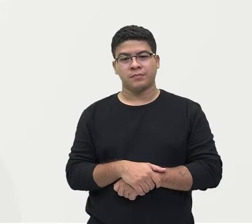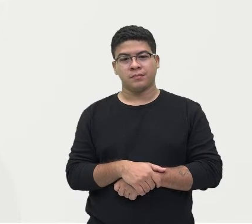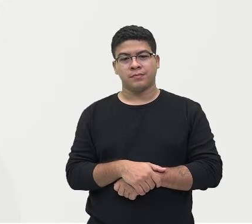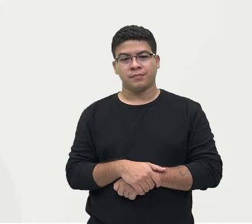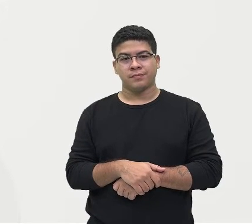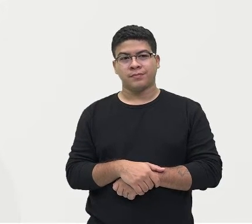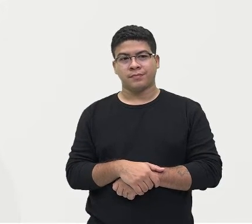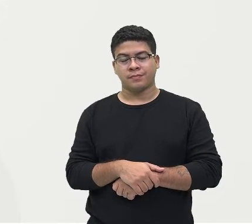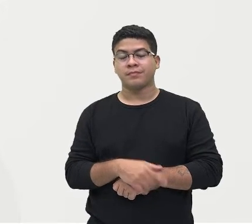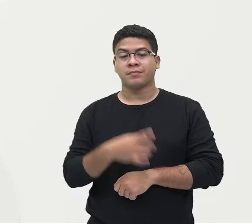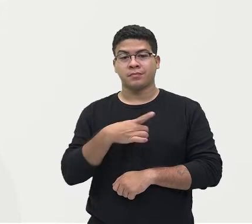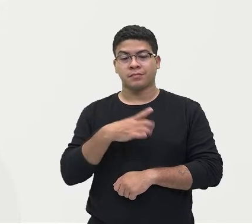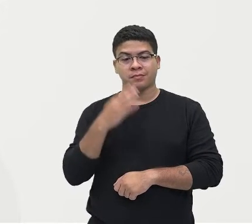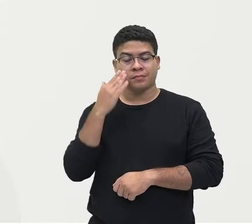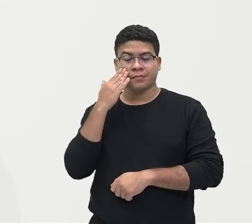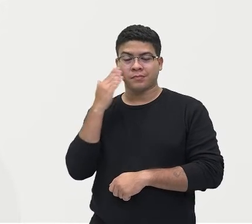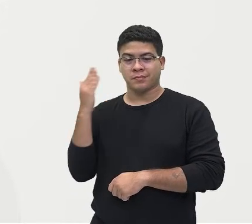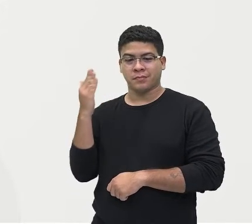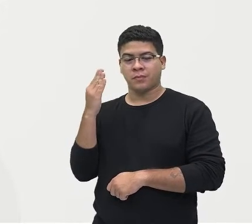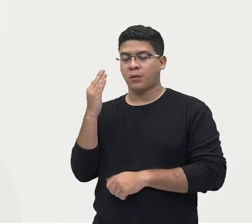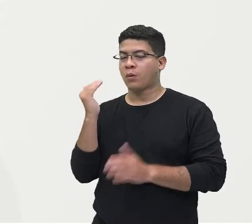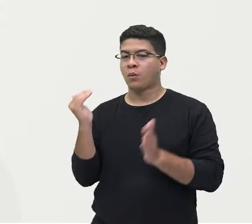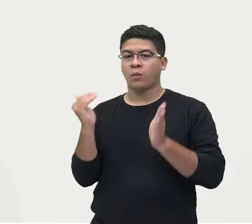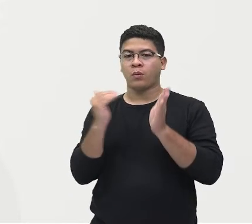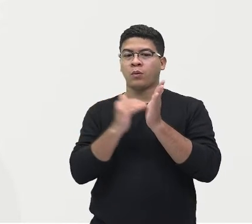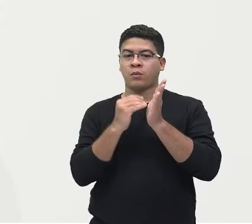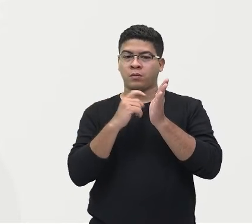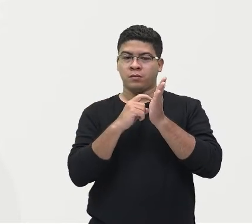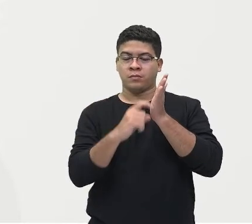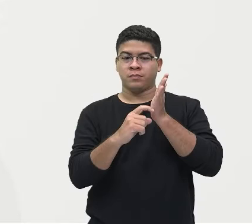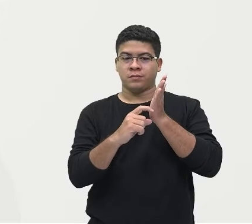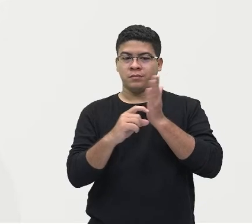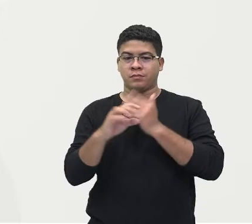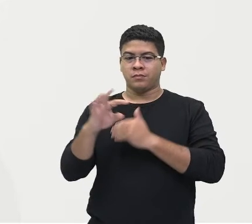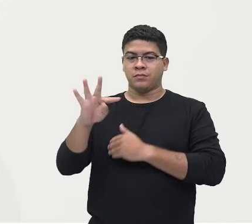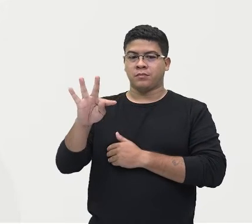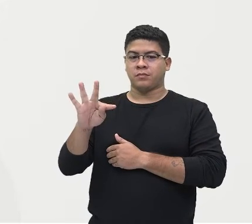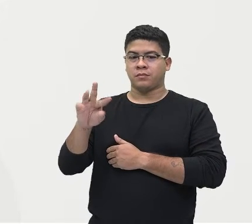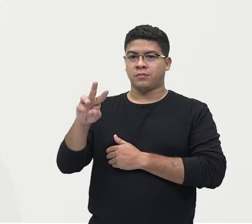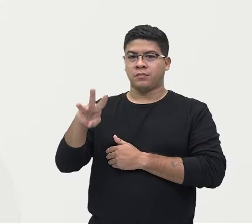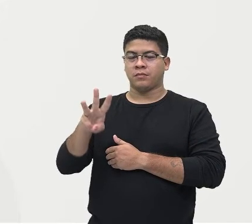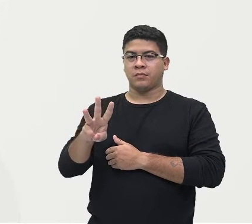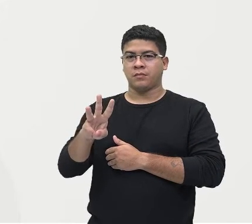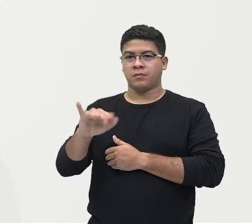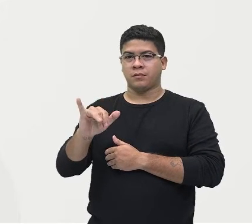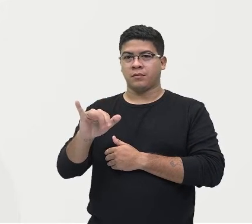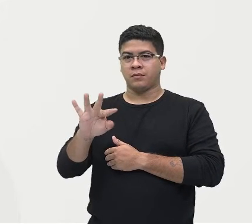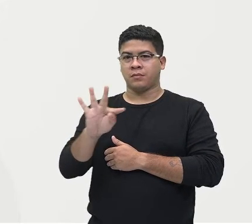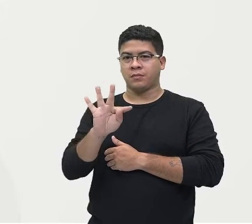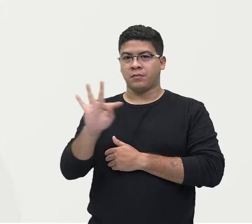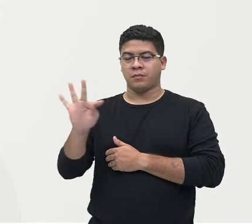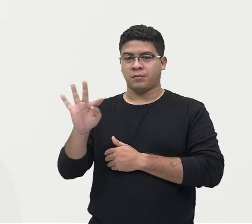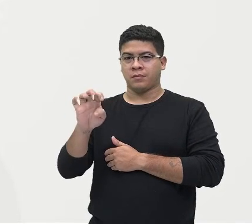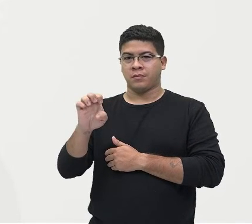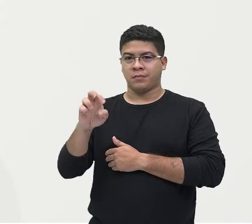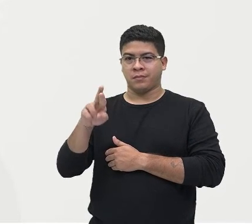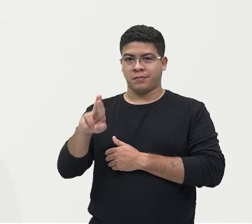Então, nós temos aí nos últimos parágrafos também essa palavra Twitter. Twitter ou Twitter, como queiram,